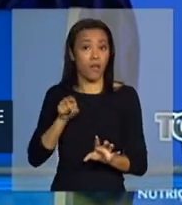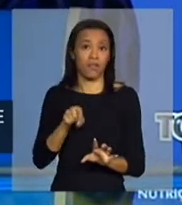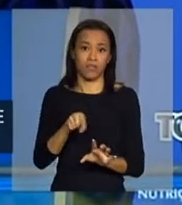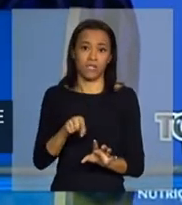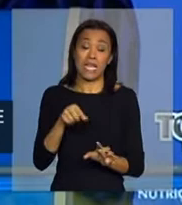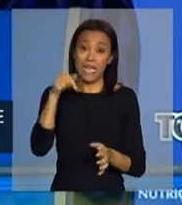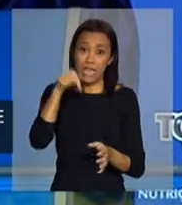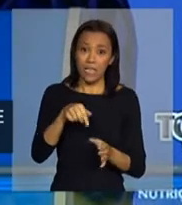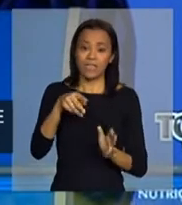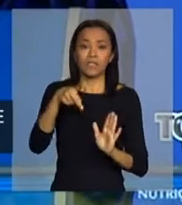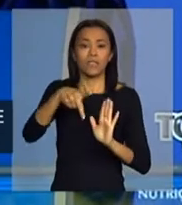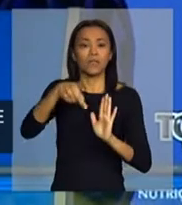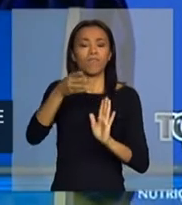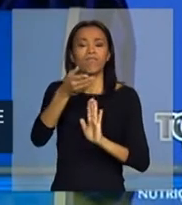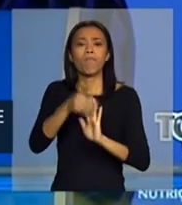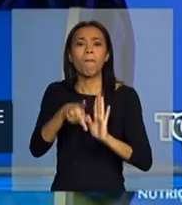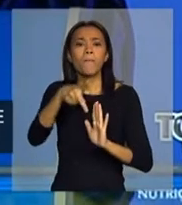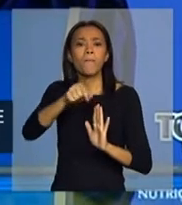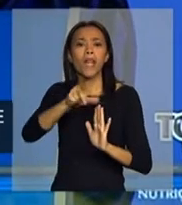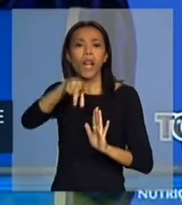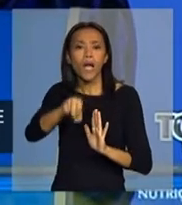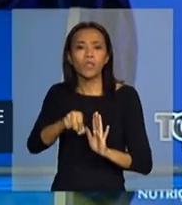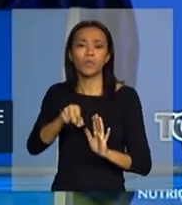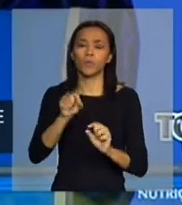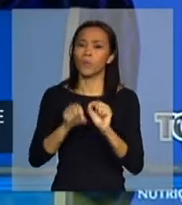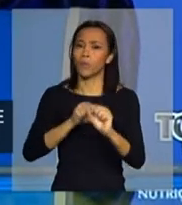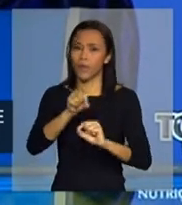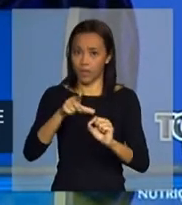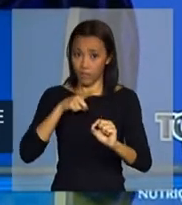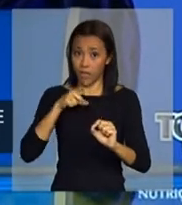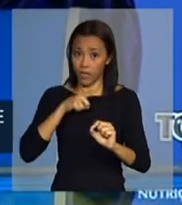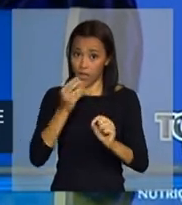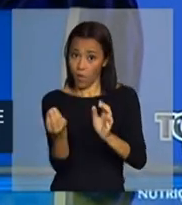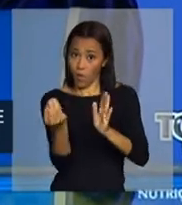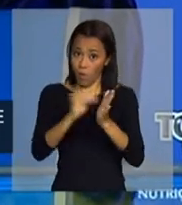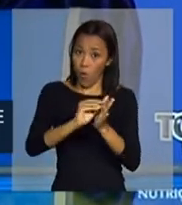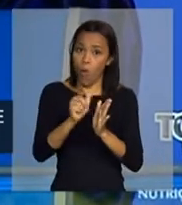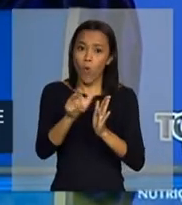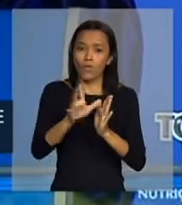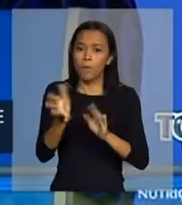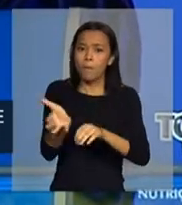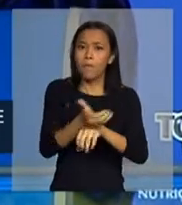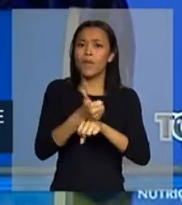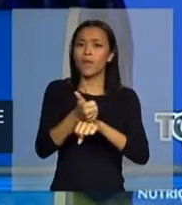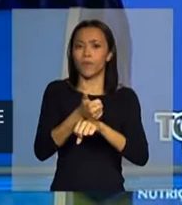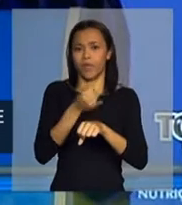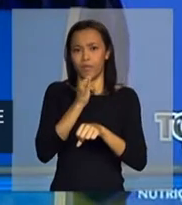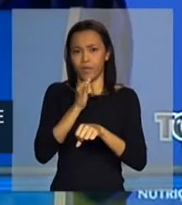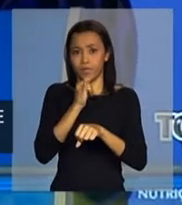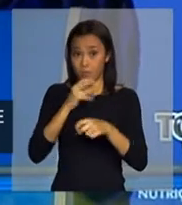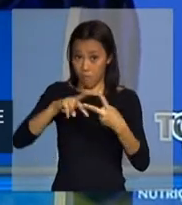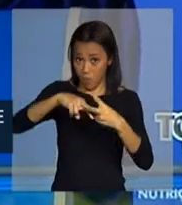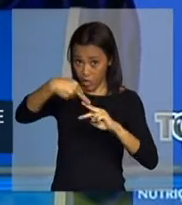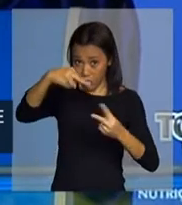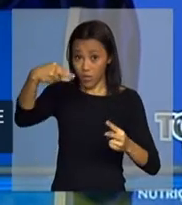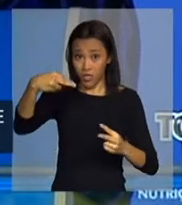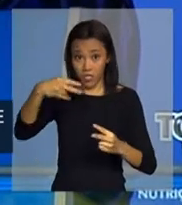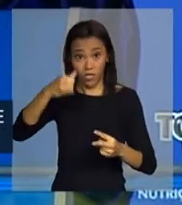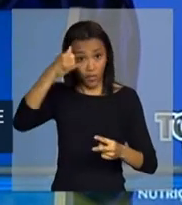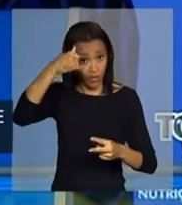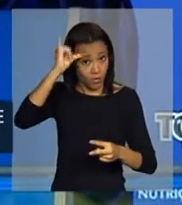plano safra terá também um componente ligado à questão da melhoria, por exemplo, genética dos